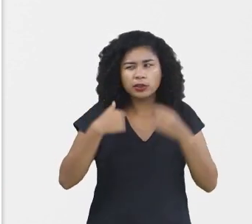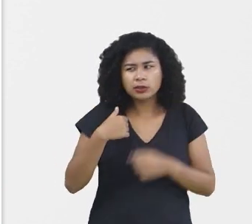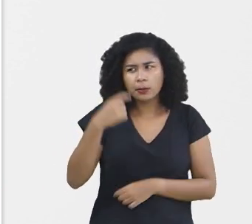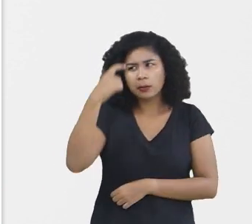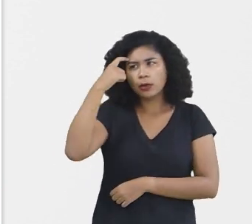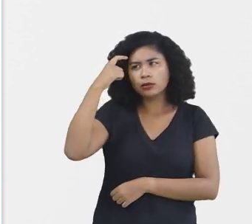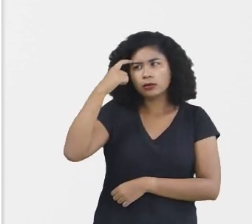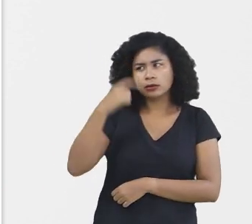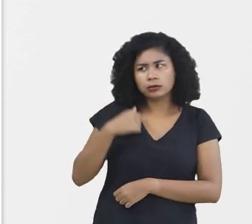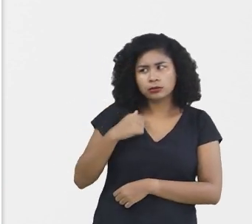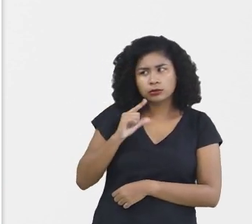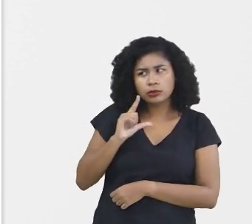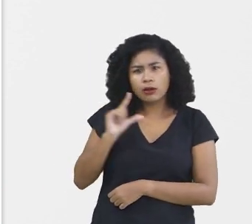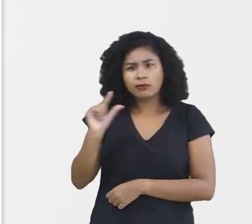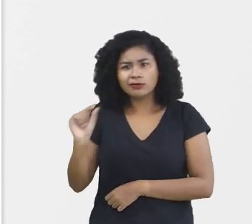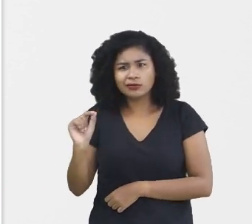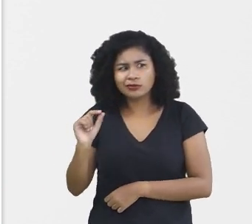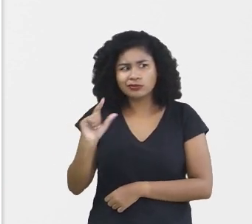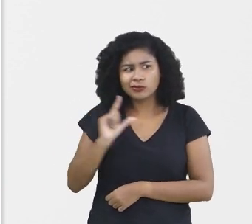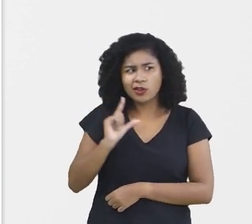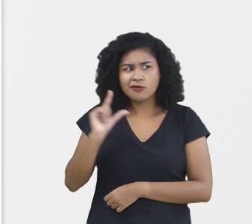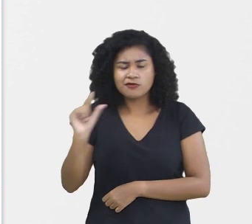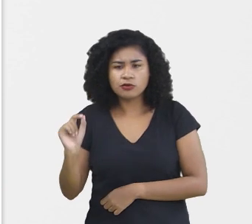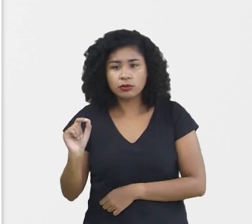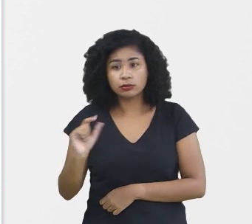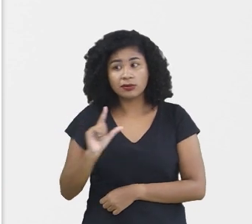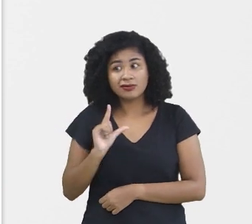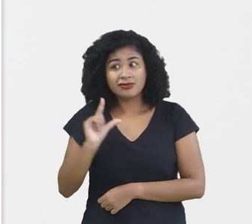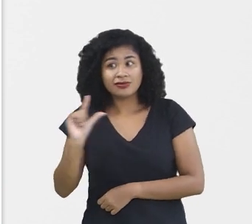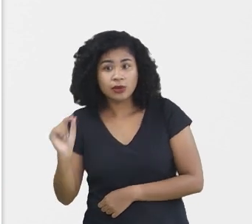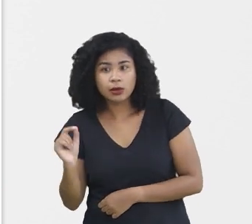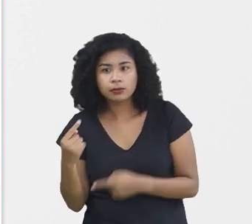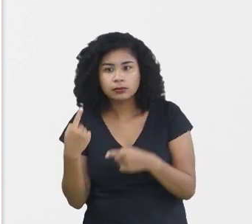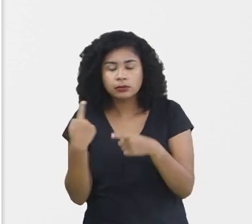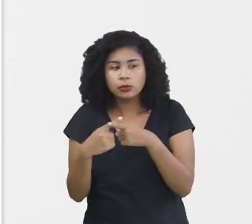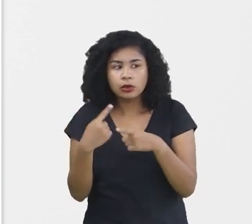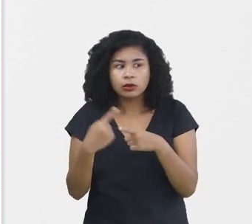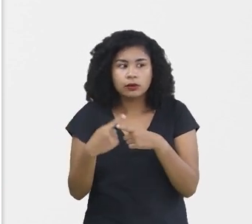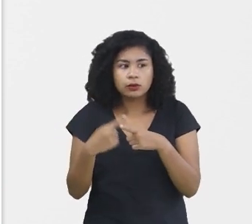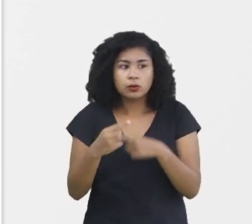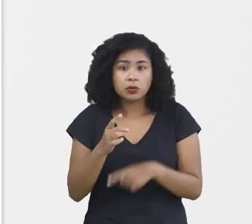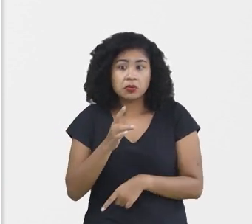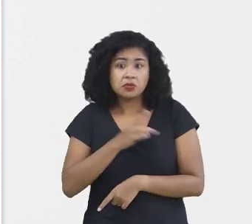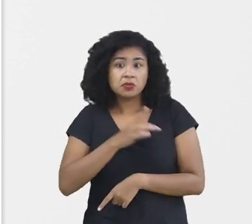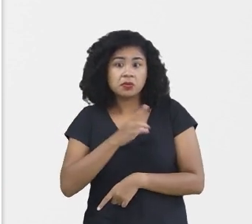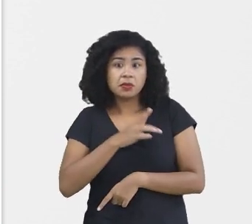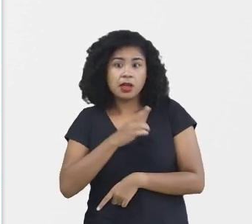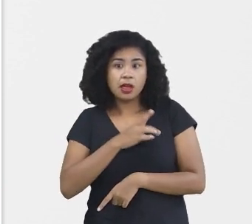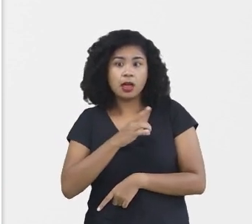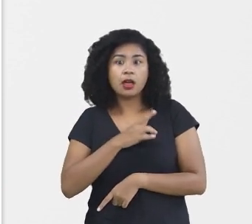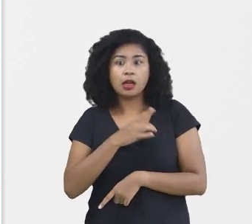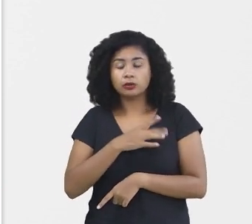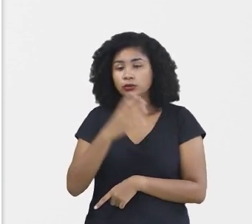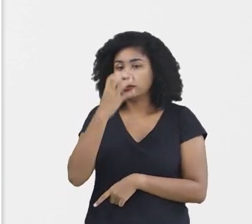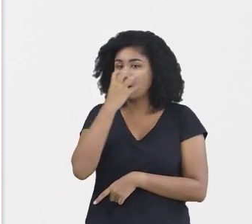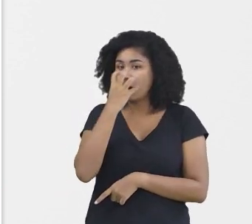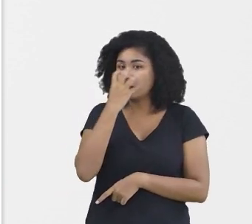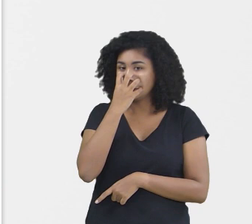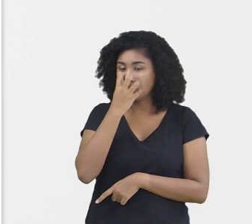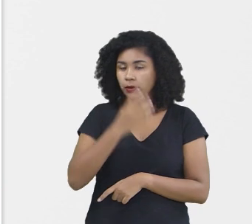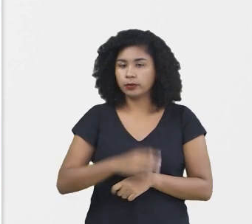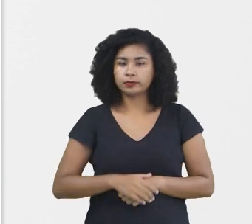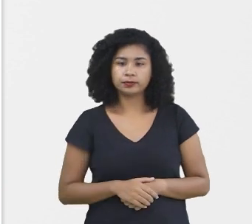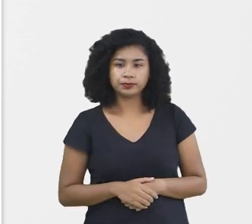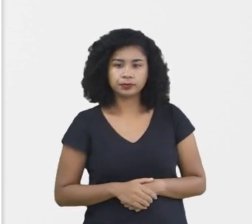dessa novidade e eles podem me matar. Por quê? Porque os cães, eles são mais fortes que a raposa, né? Então, o que se pediu aí